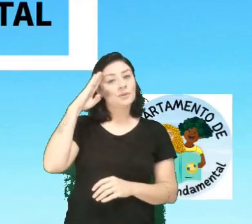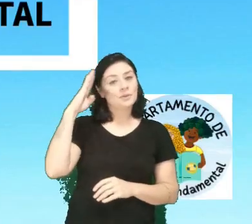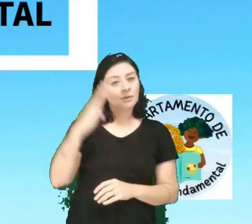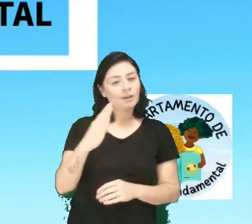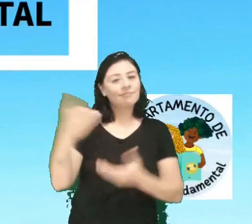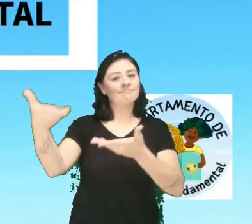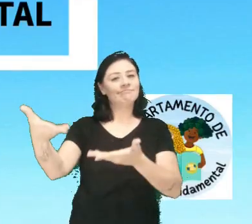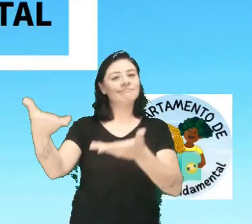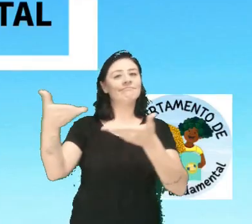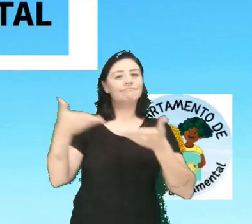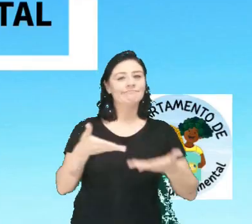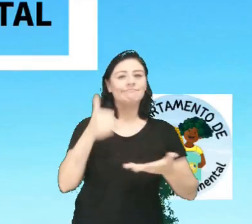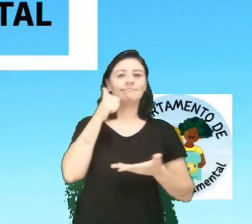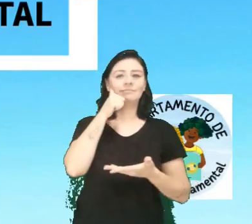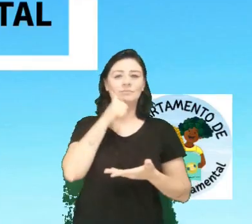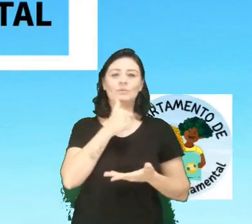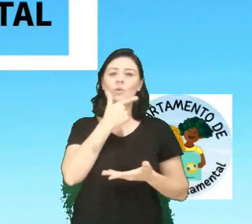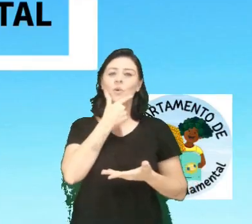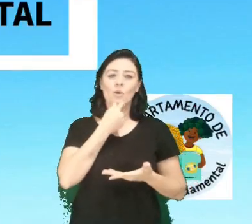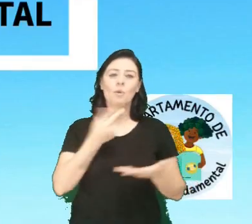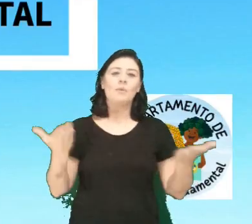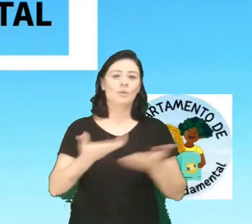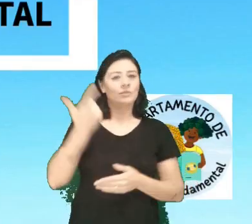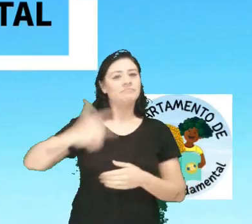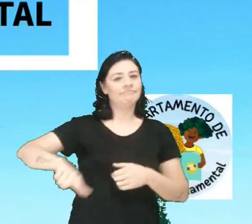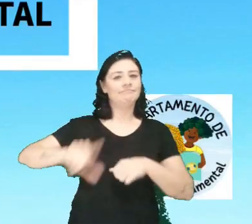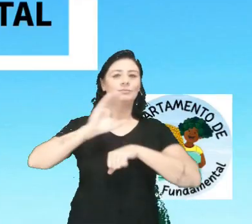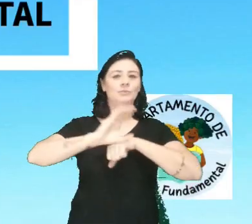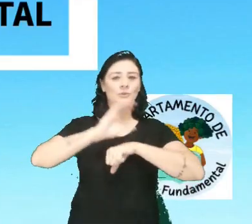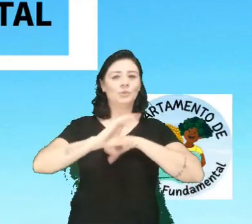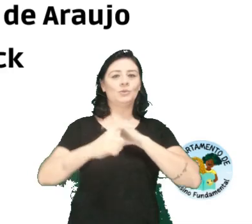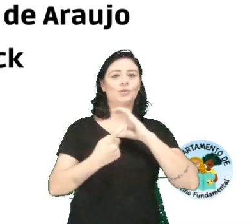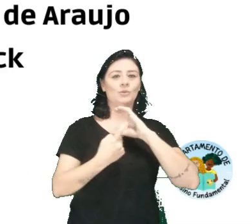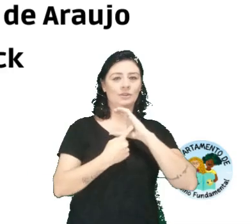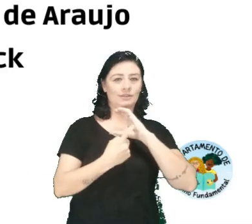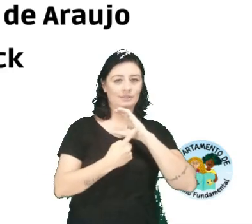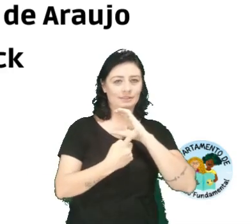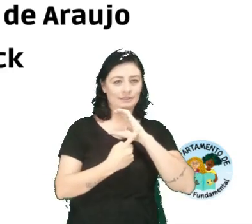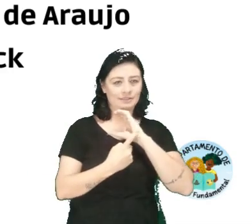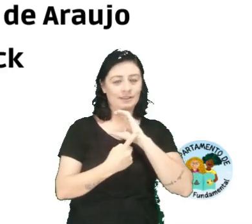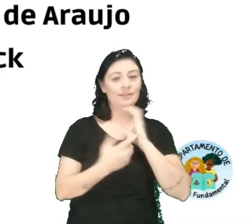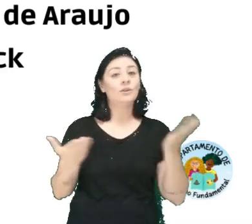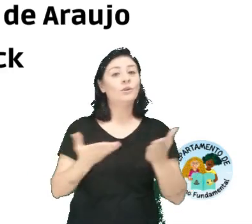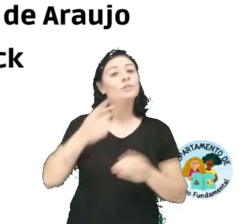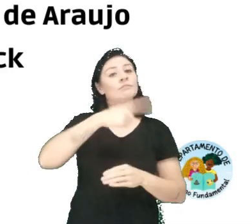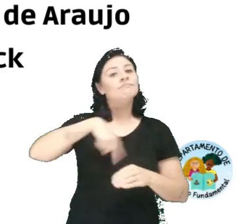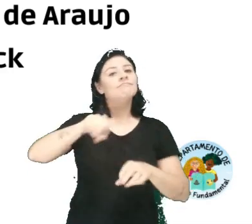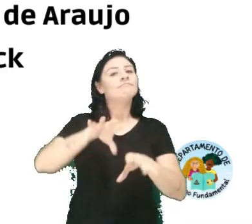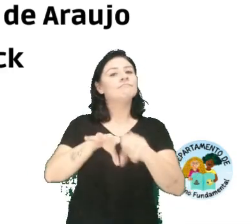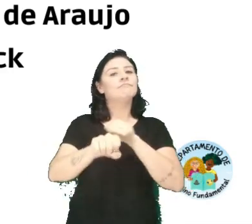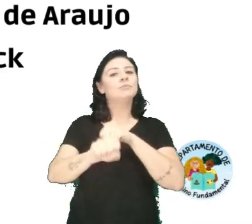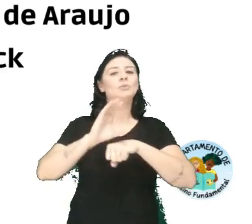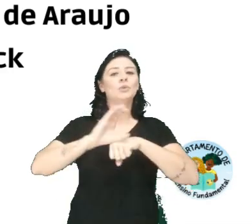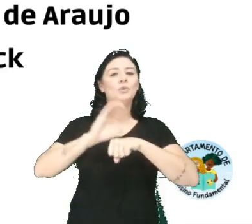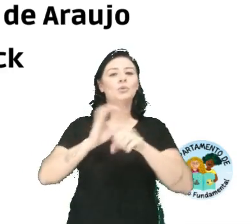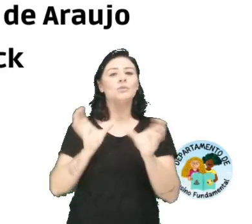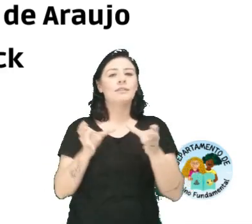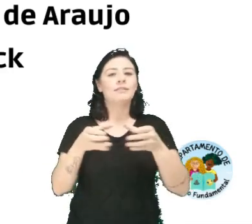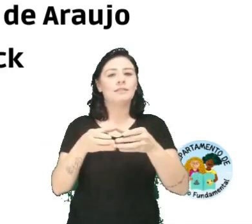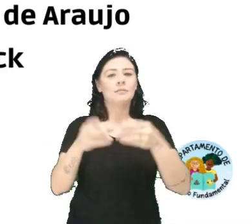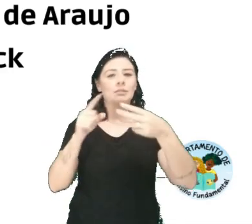Olá, sejam bem-vindos, sejam bem-vindas a mais uma formação do Conectar. Então, nossa formação, né, pela nossa equipe,